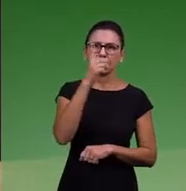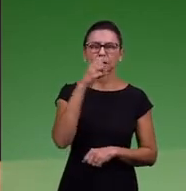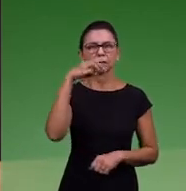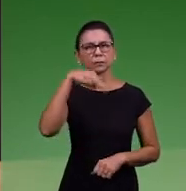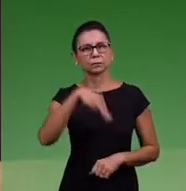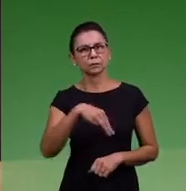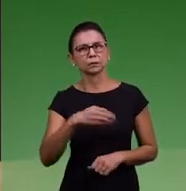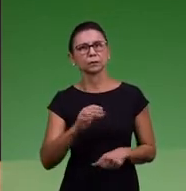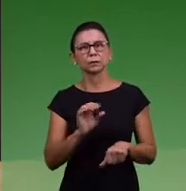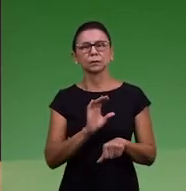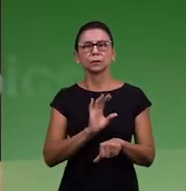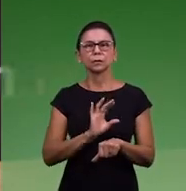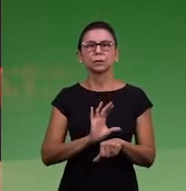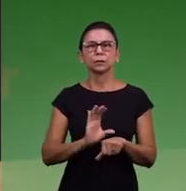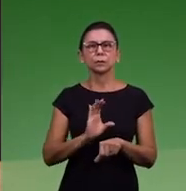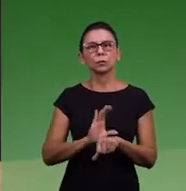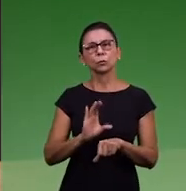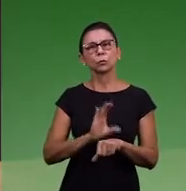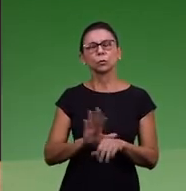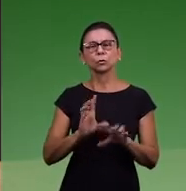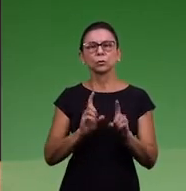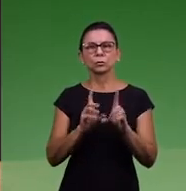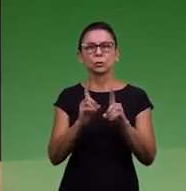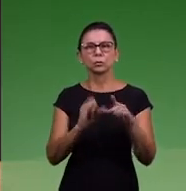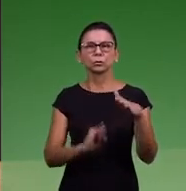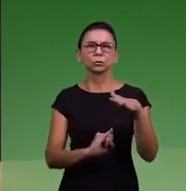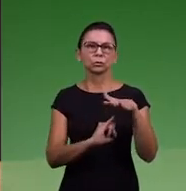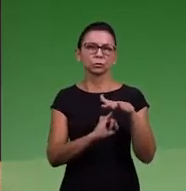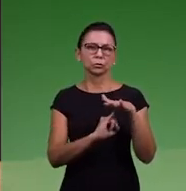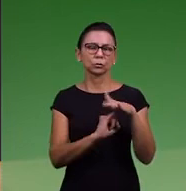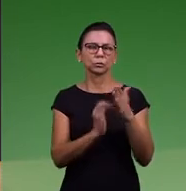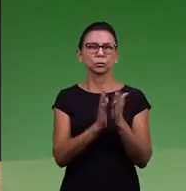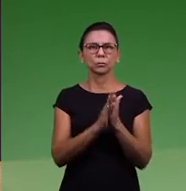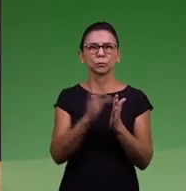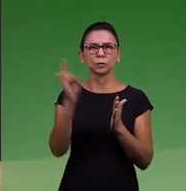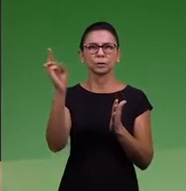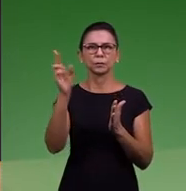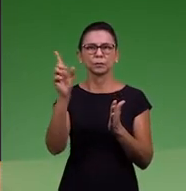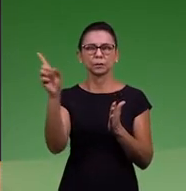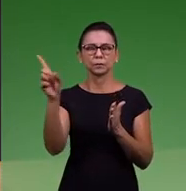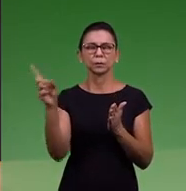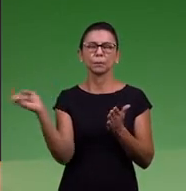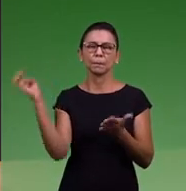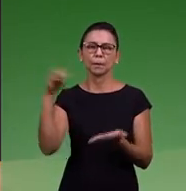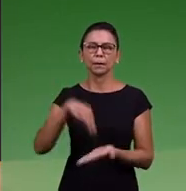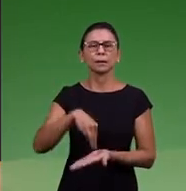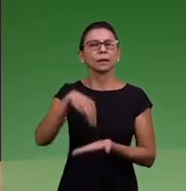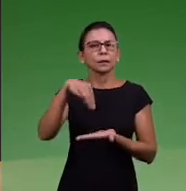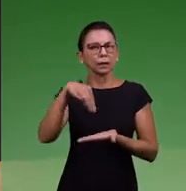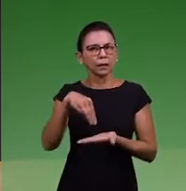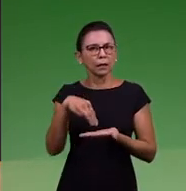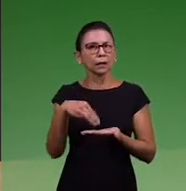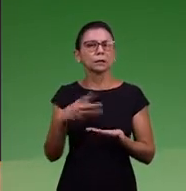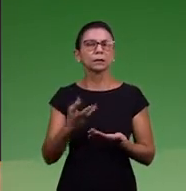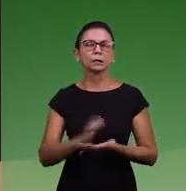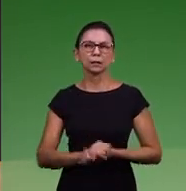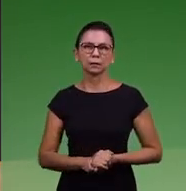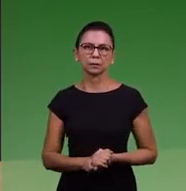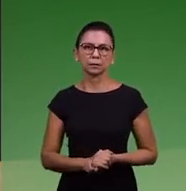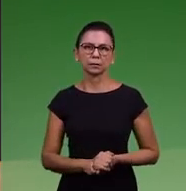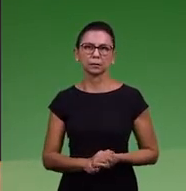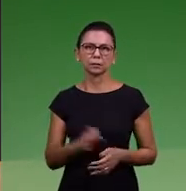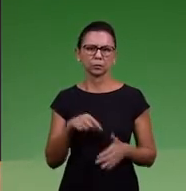Martins, o próprio curso de doutrinas bíblicas, Instituto Bíblico Educacional Maranata, que eles aprofundam